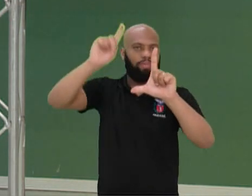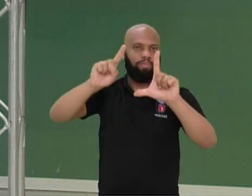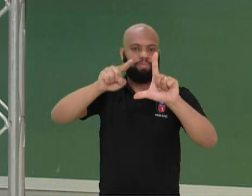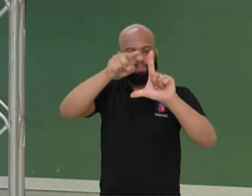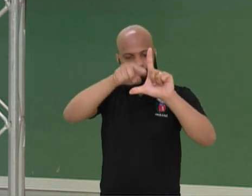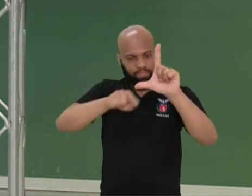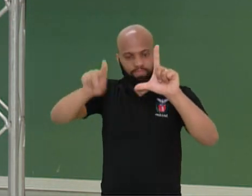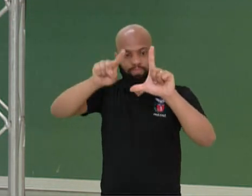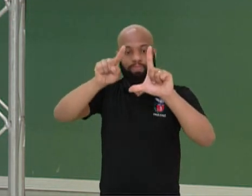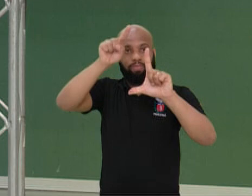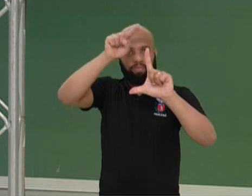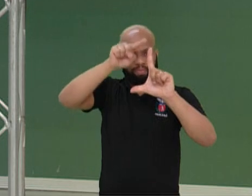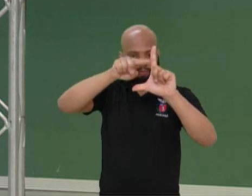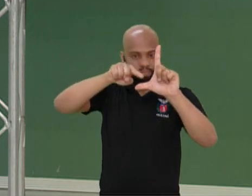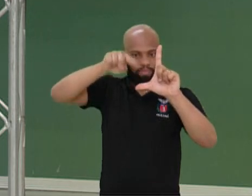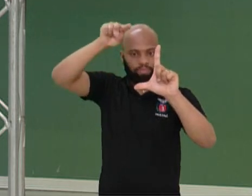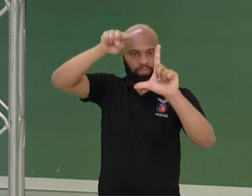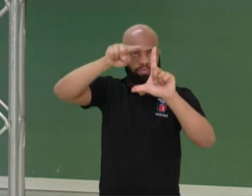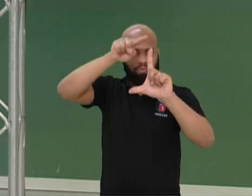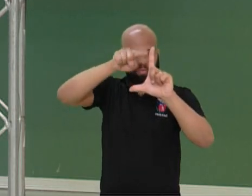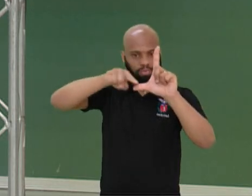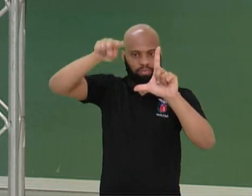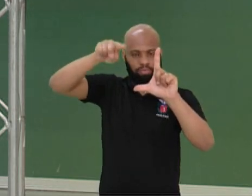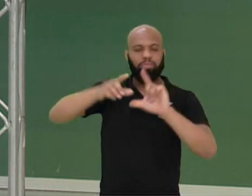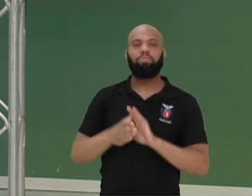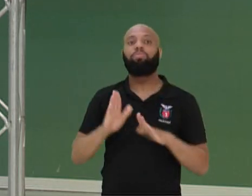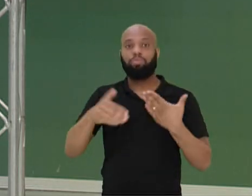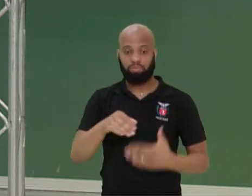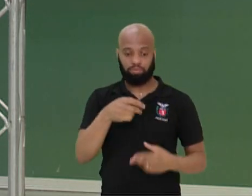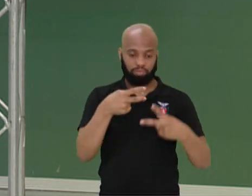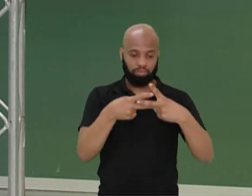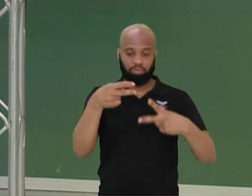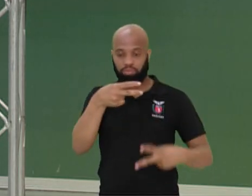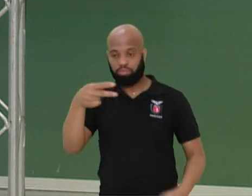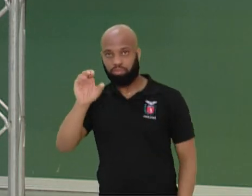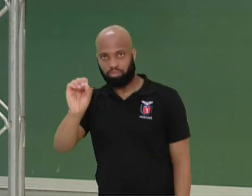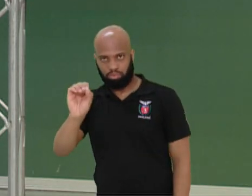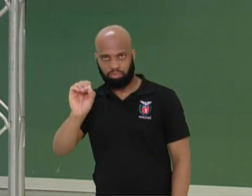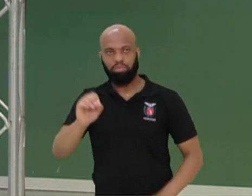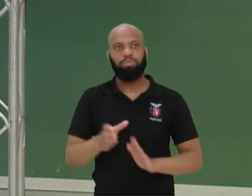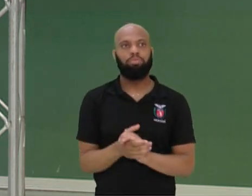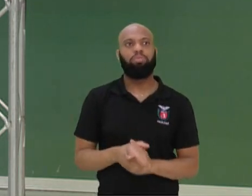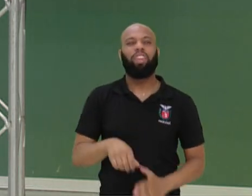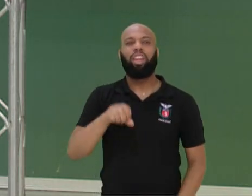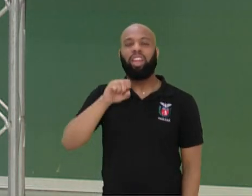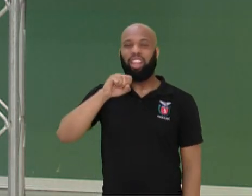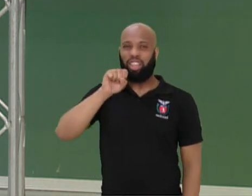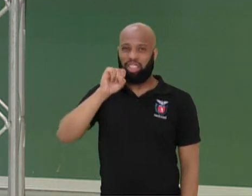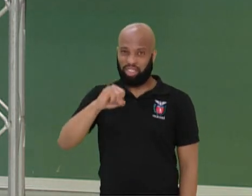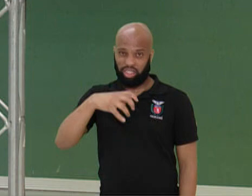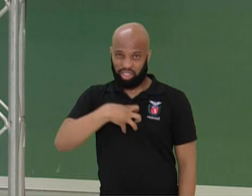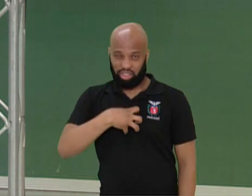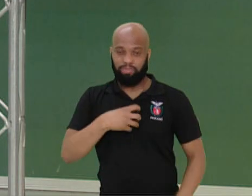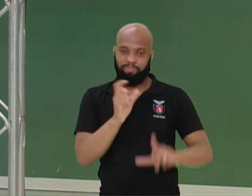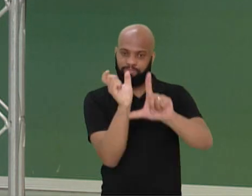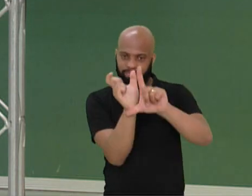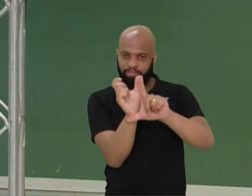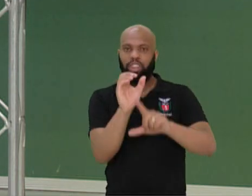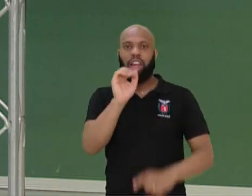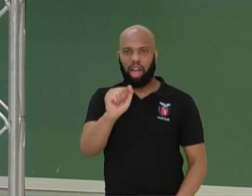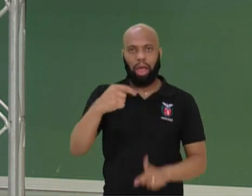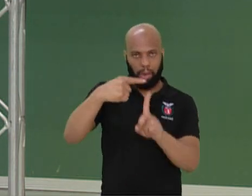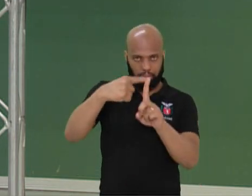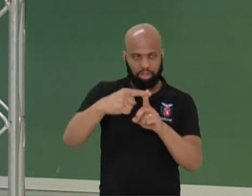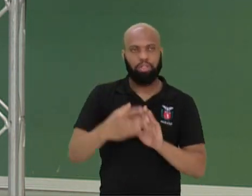Então, nesse caso aqui, o delta é igual a zero. Como a concavidade está para cima, o A é maior do que zero. Tá